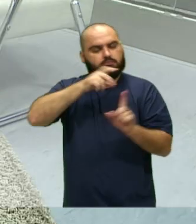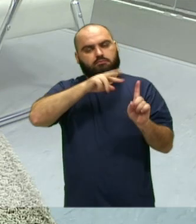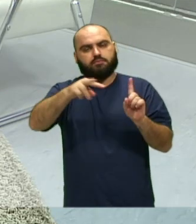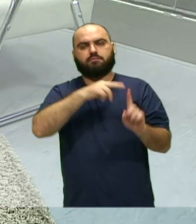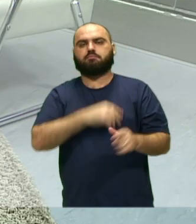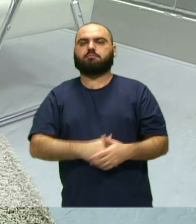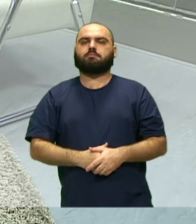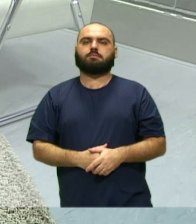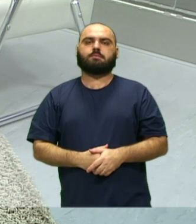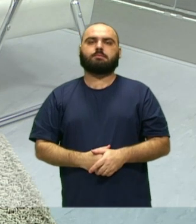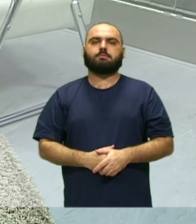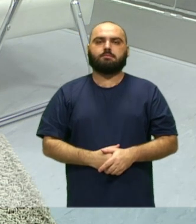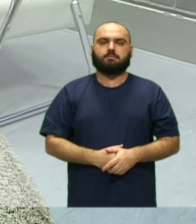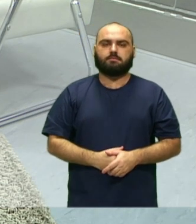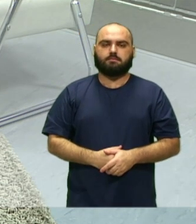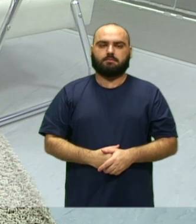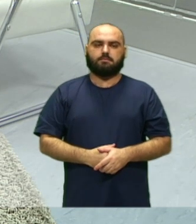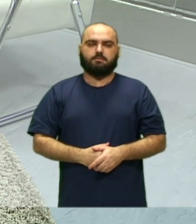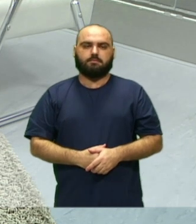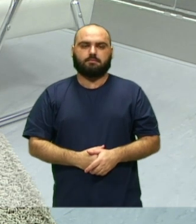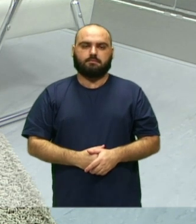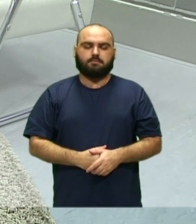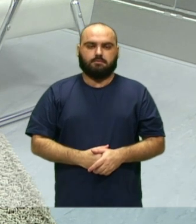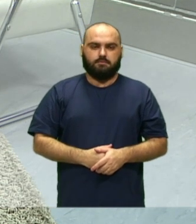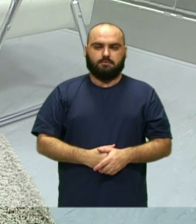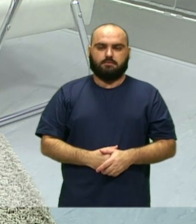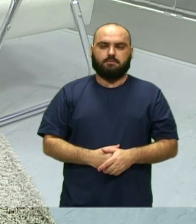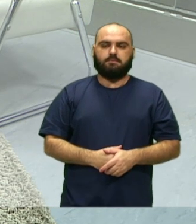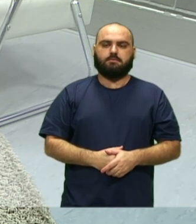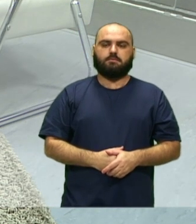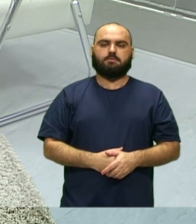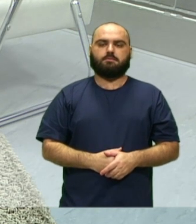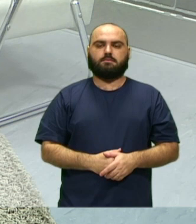Vereador, esse material ele pode conter ali